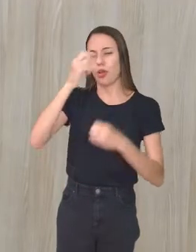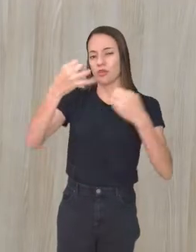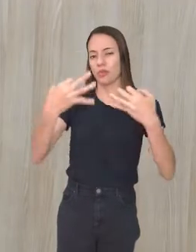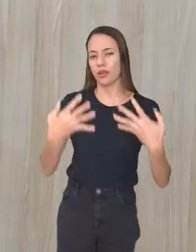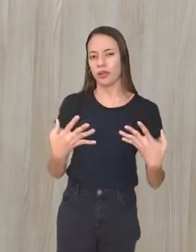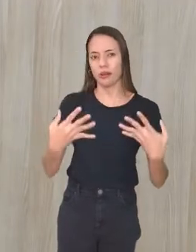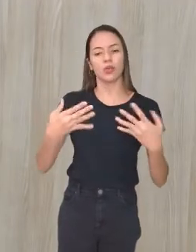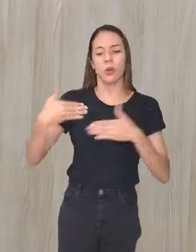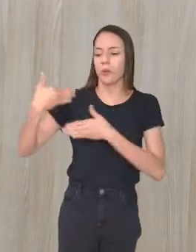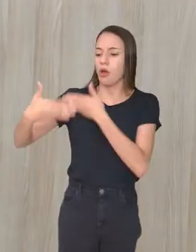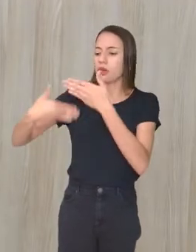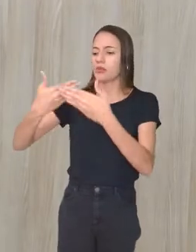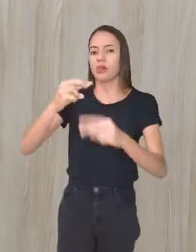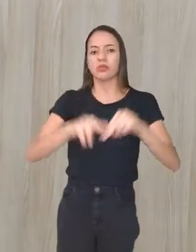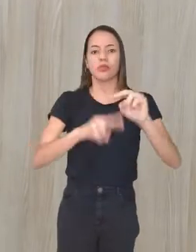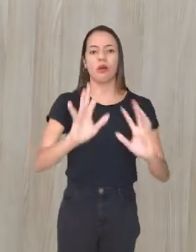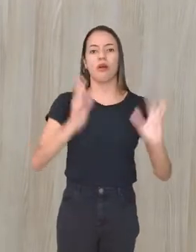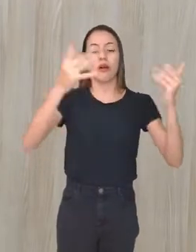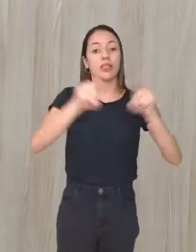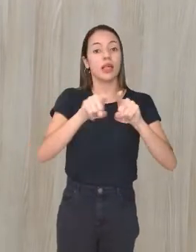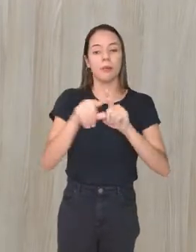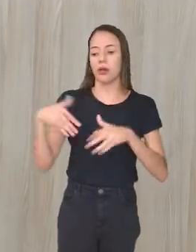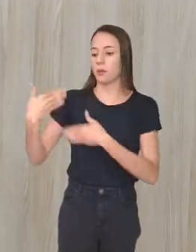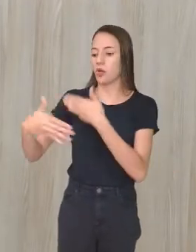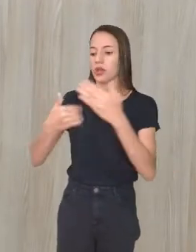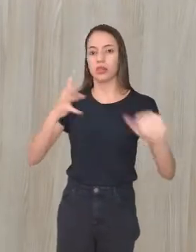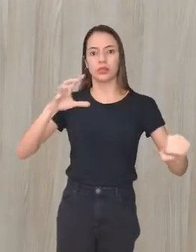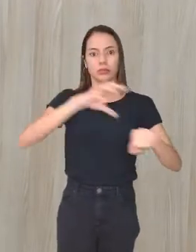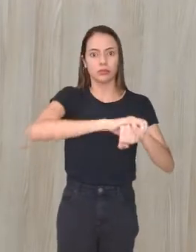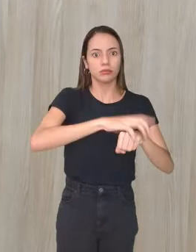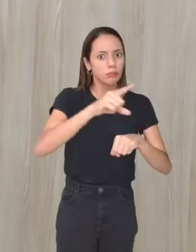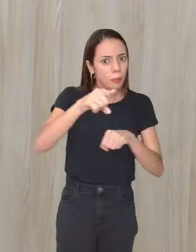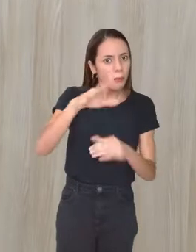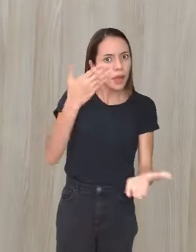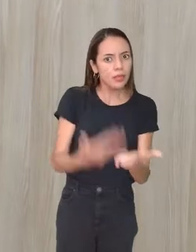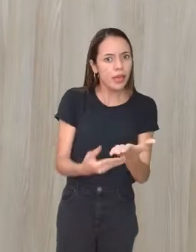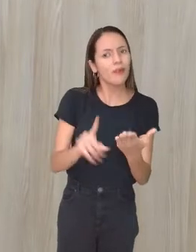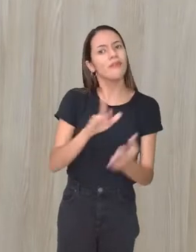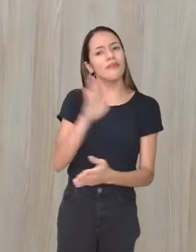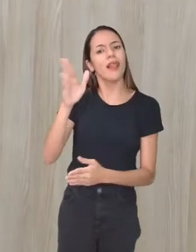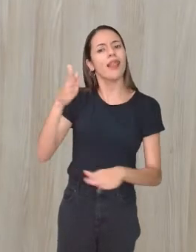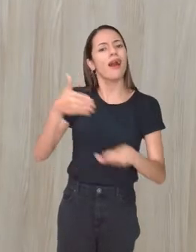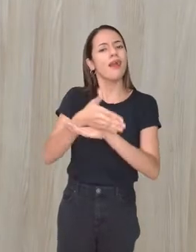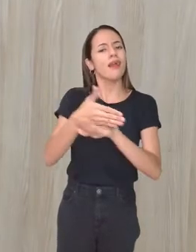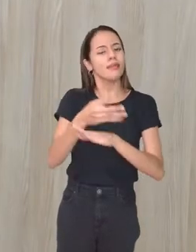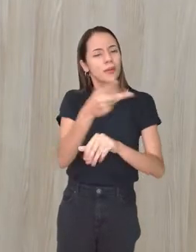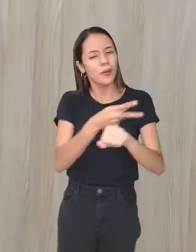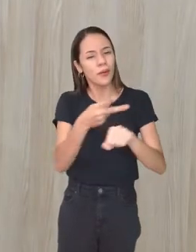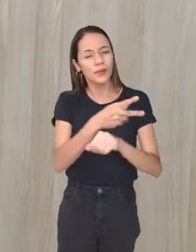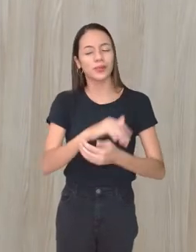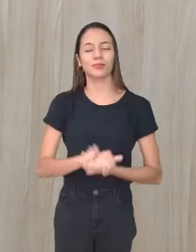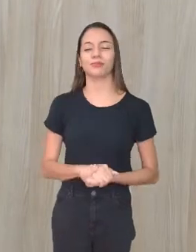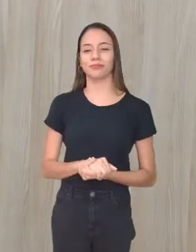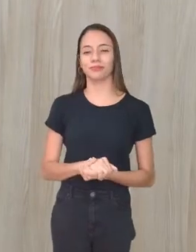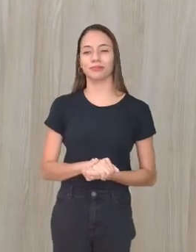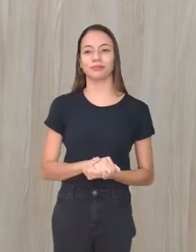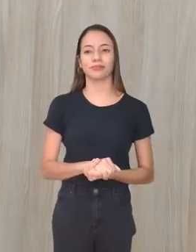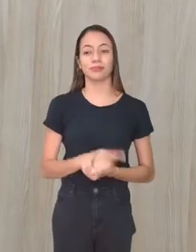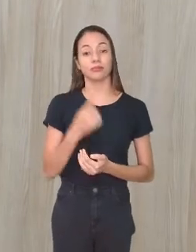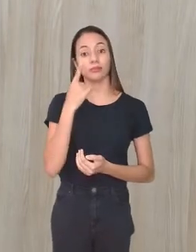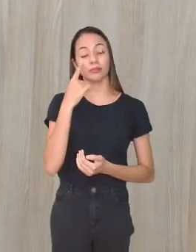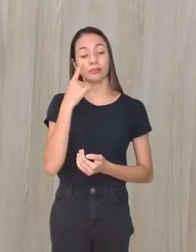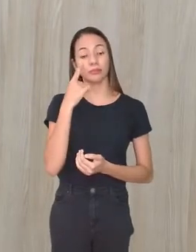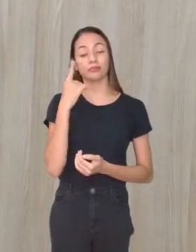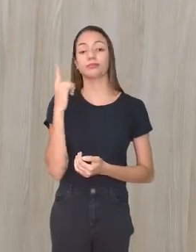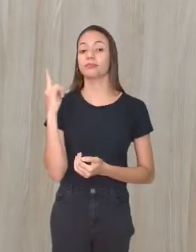esse processo de colonização. Se você perdeu, recomendo dar uma olhadinha. Vamos lá. Então, falando